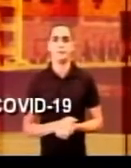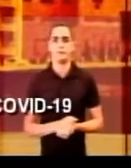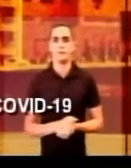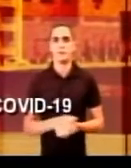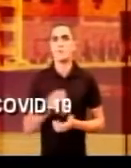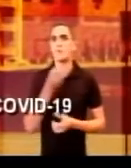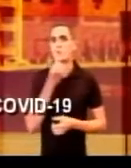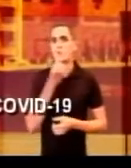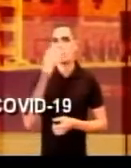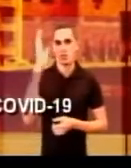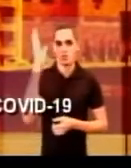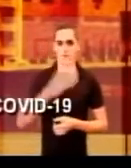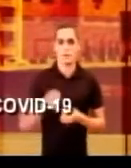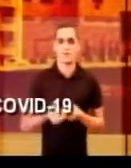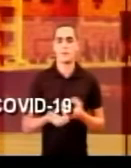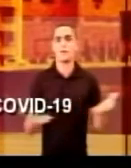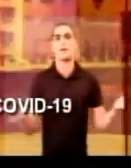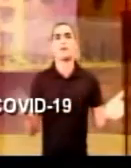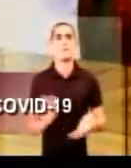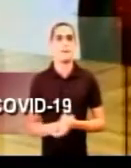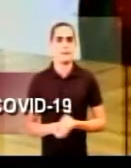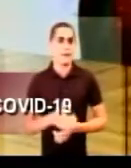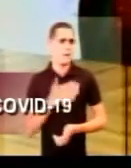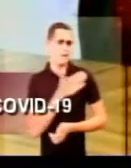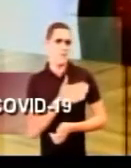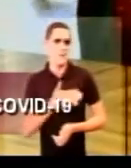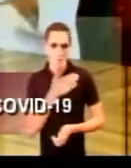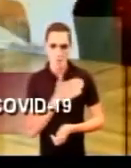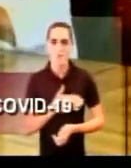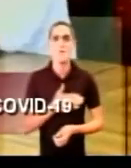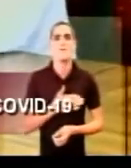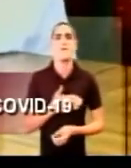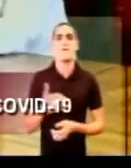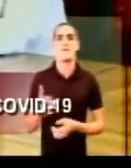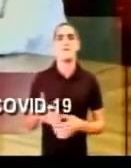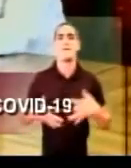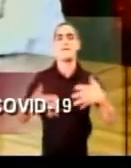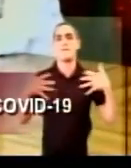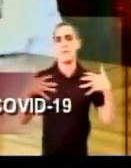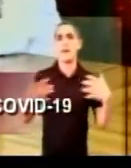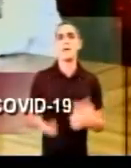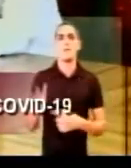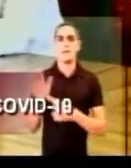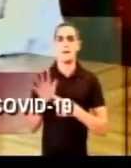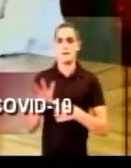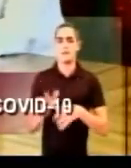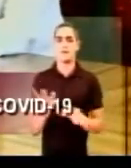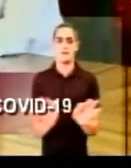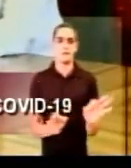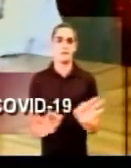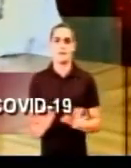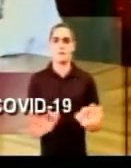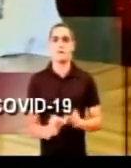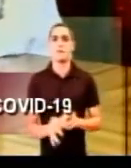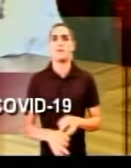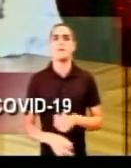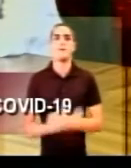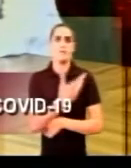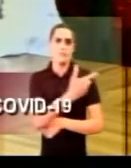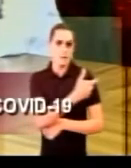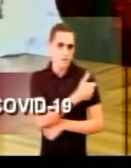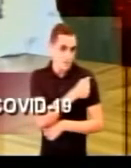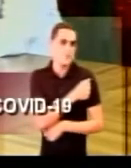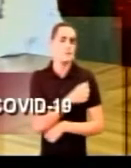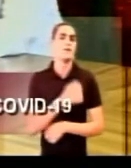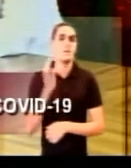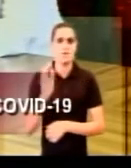Boa tarde a todos. É com imensa satisfação que a gente apresenta esse plano, uma vacina tão aguardada, a esperança aí